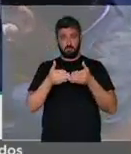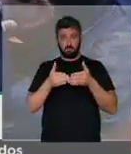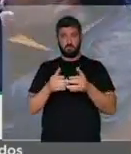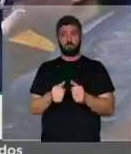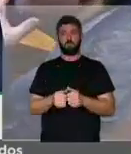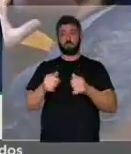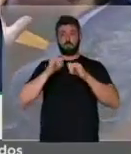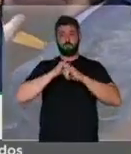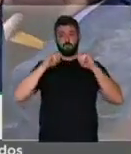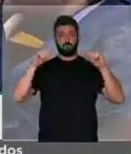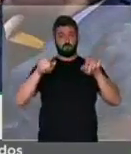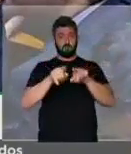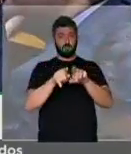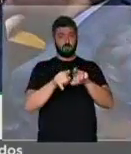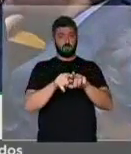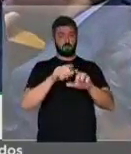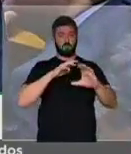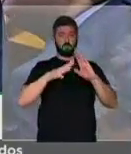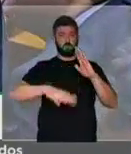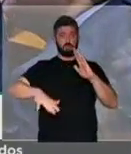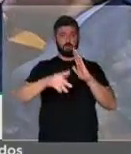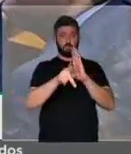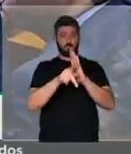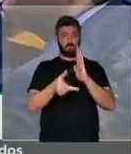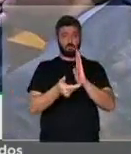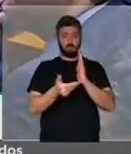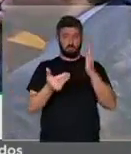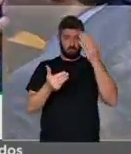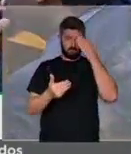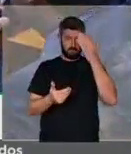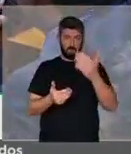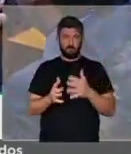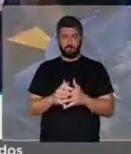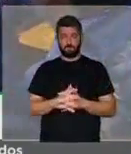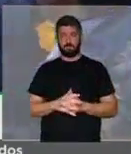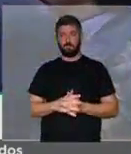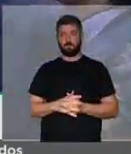devidamente divulgado nos meios de comunicação desta casa. Muito obrigado, senhor presidente.